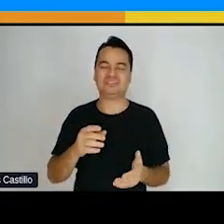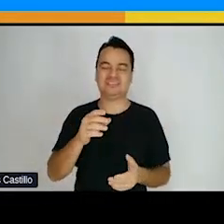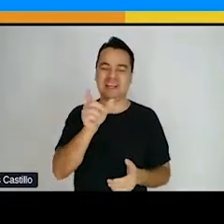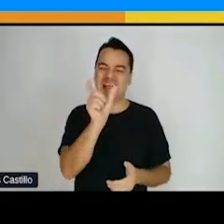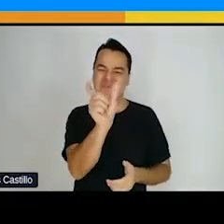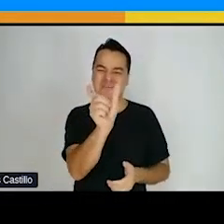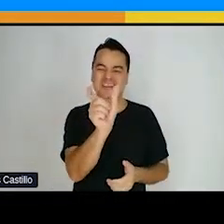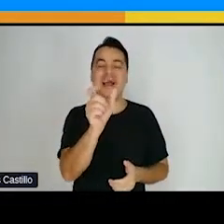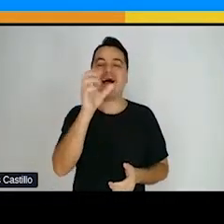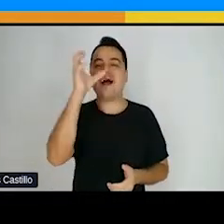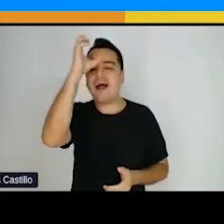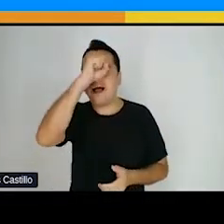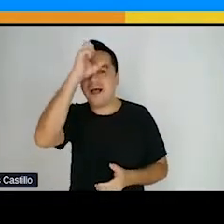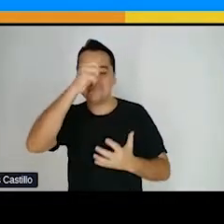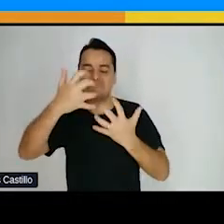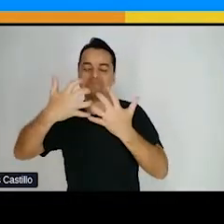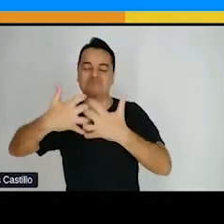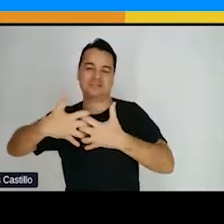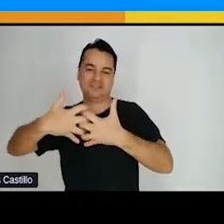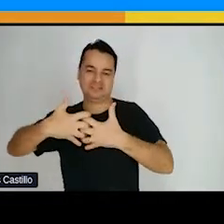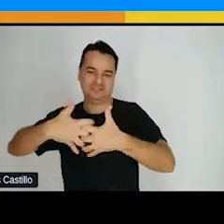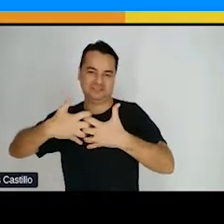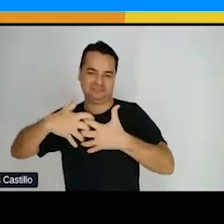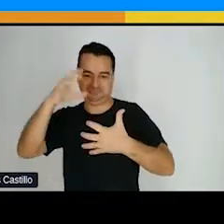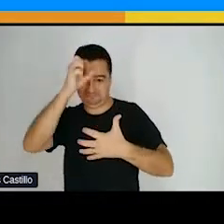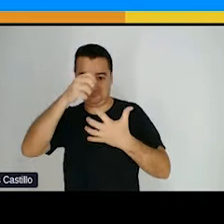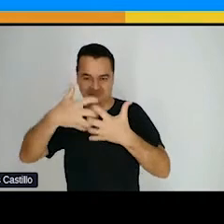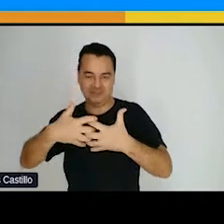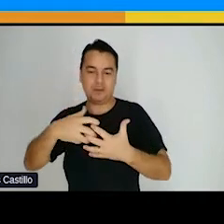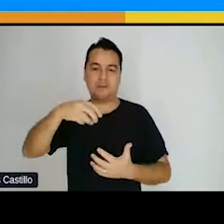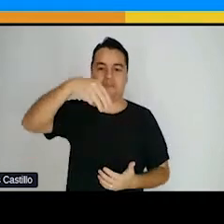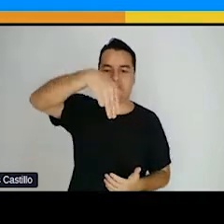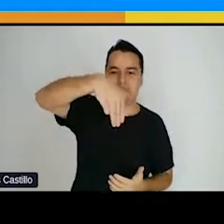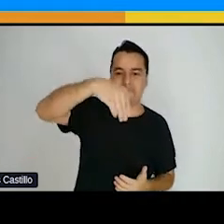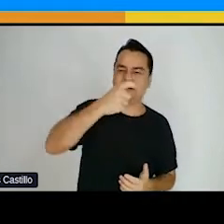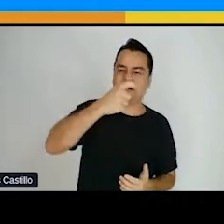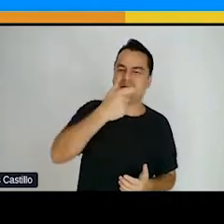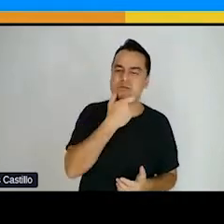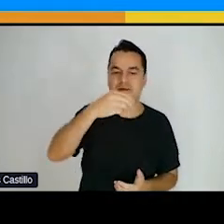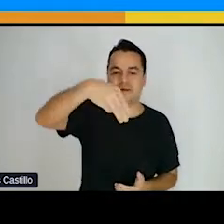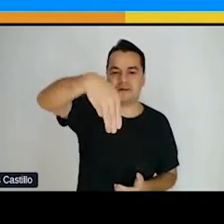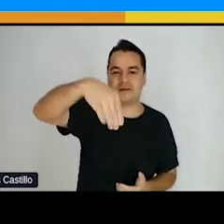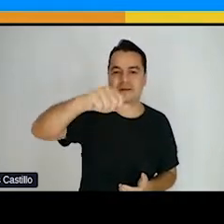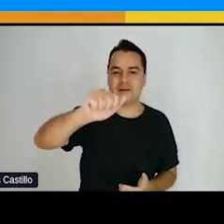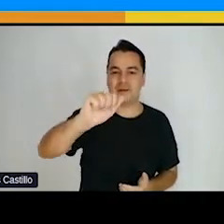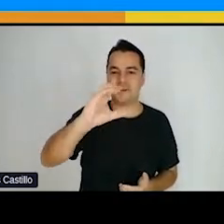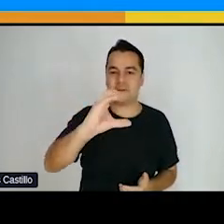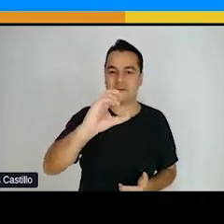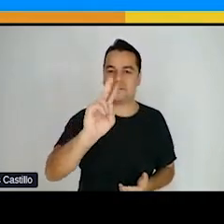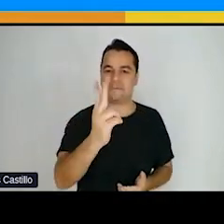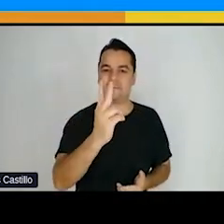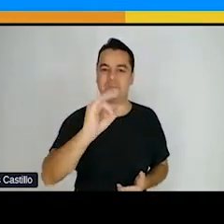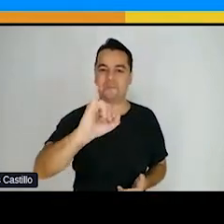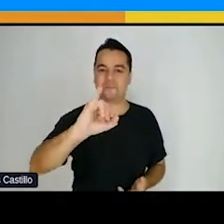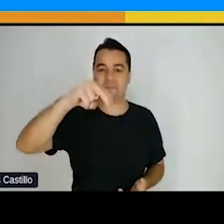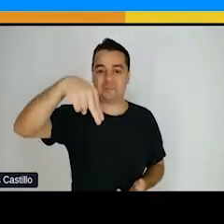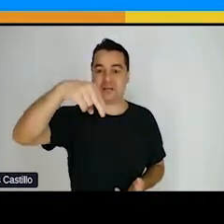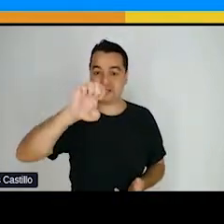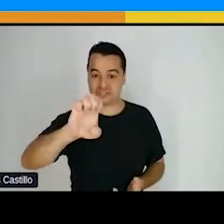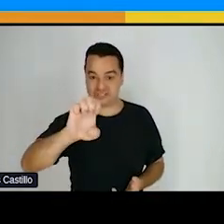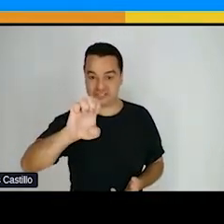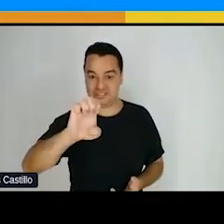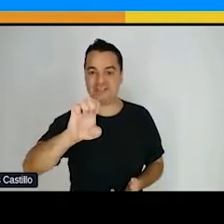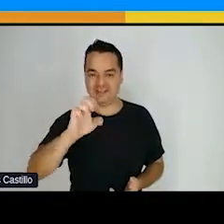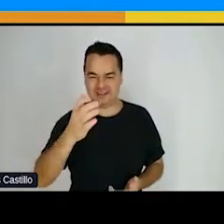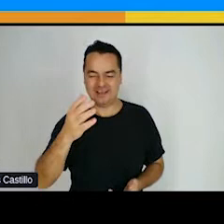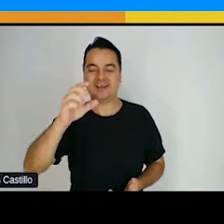é o aprendizado de máquina, certo? Ou em inglês, né? O machine learning. Porém, né? O que é exatamente isso,